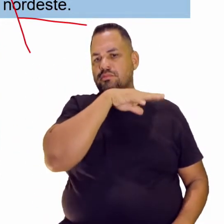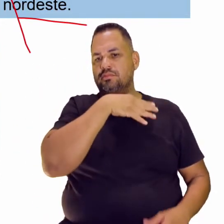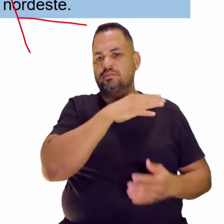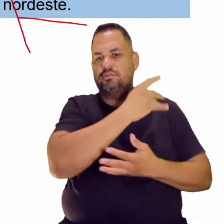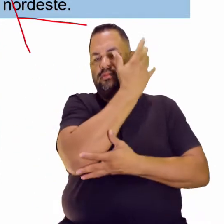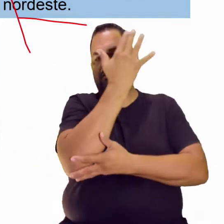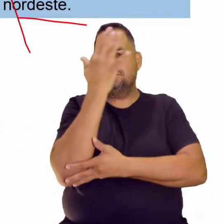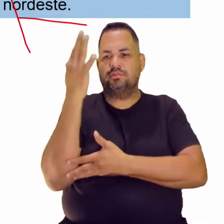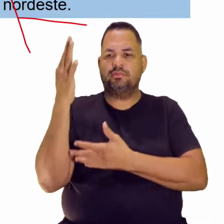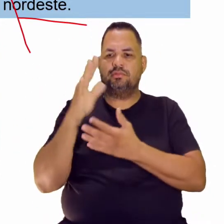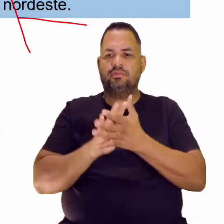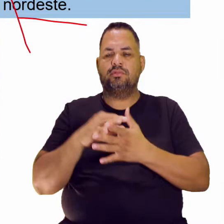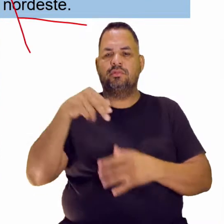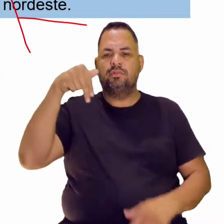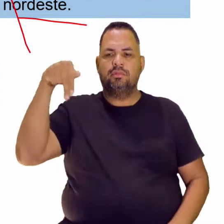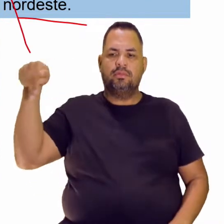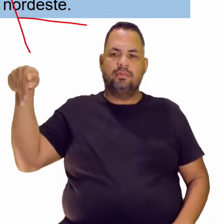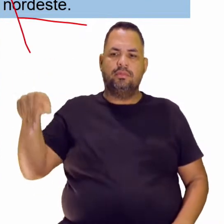um dos seus